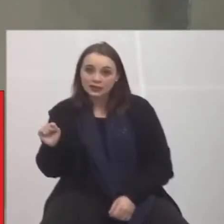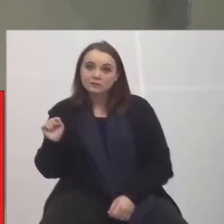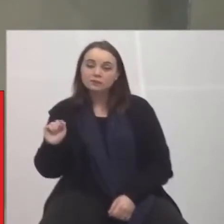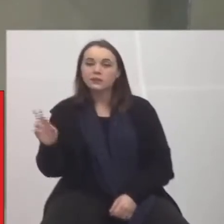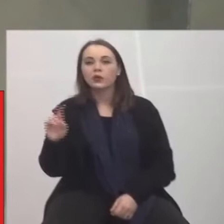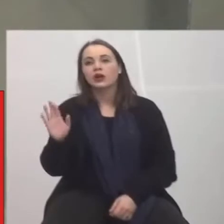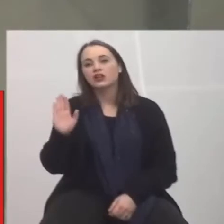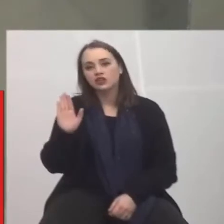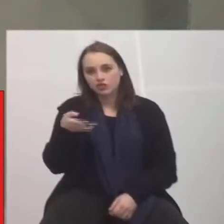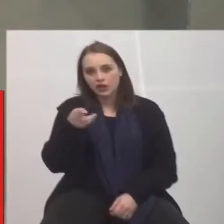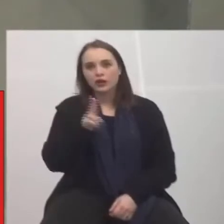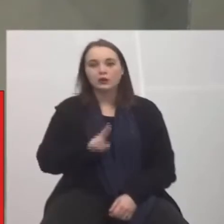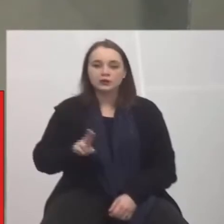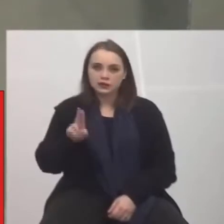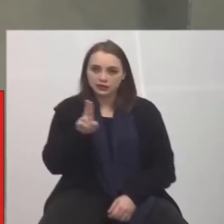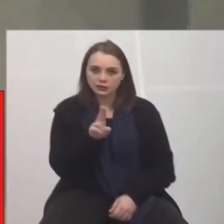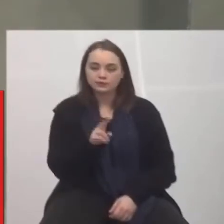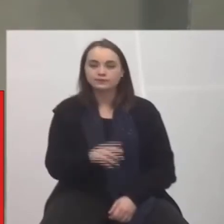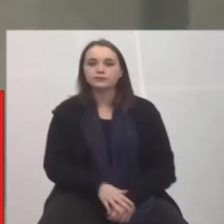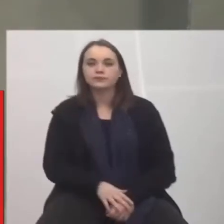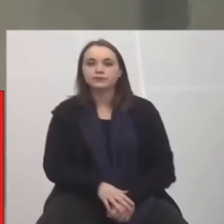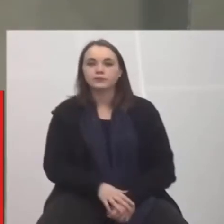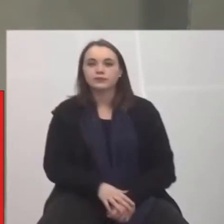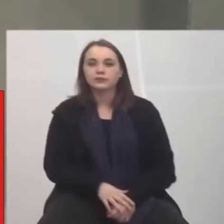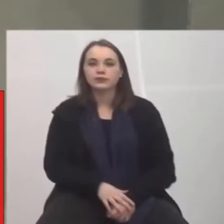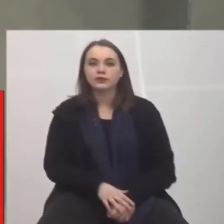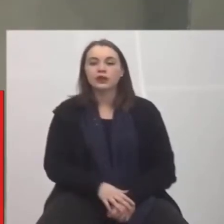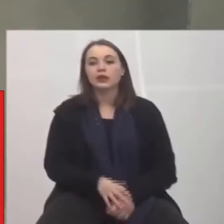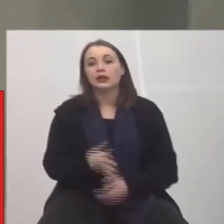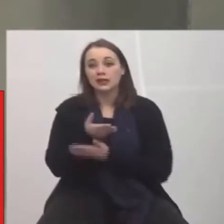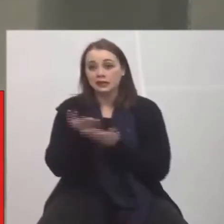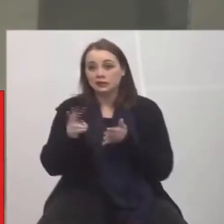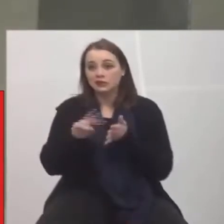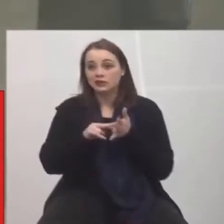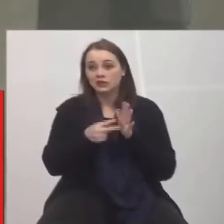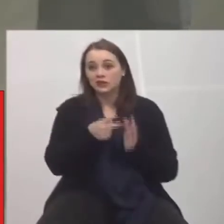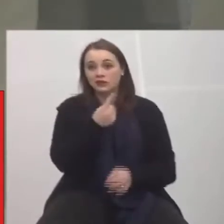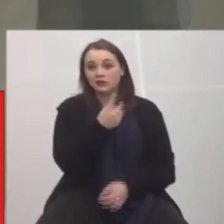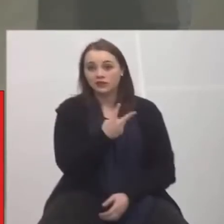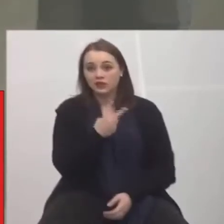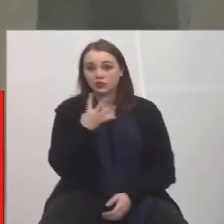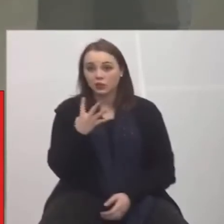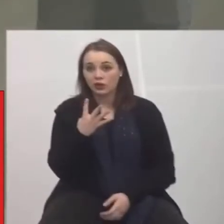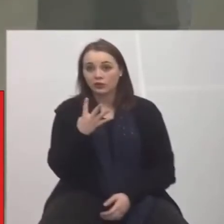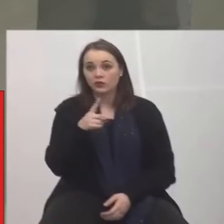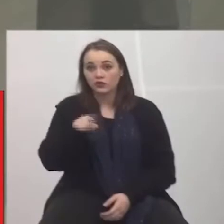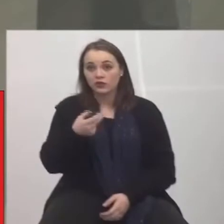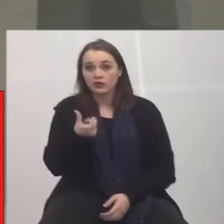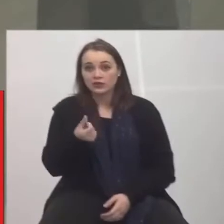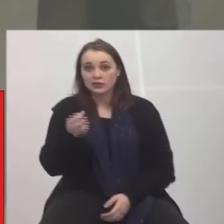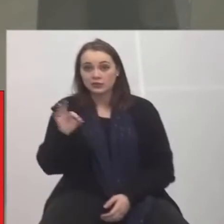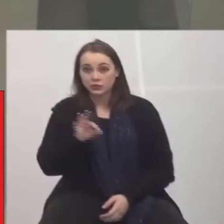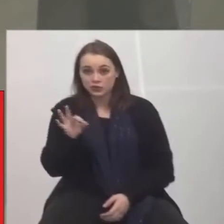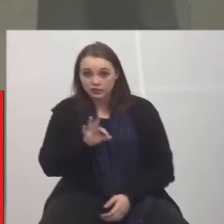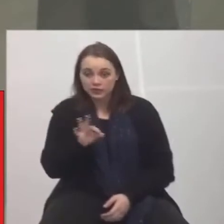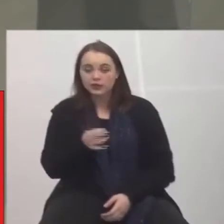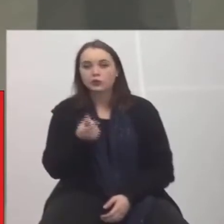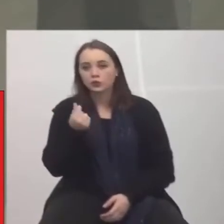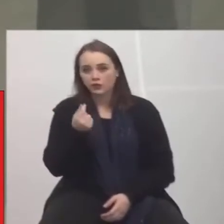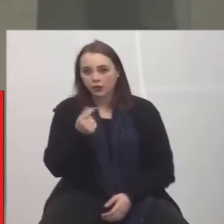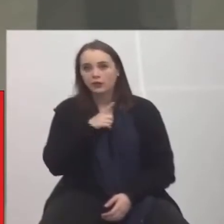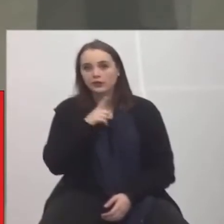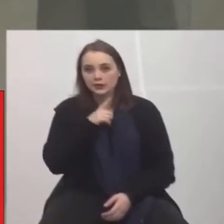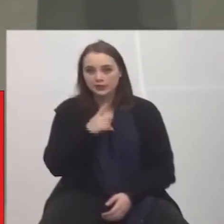90.660.057, correspondendo a 24,6% do total previsto. As receitas adicionais